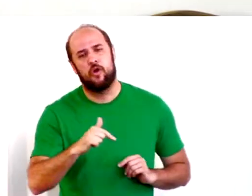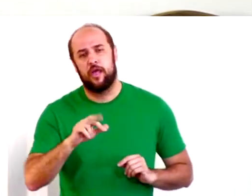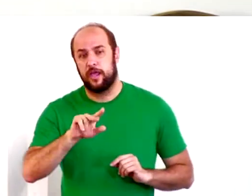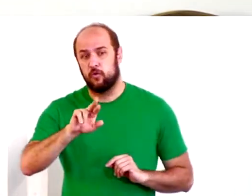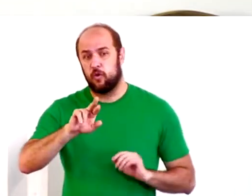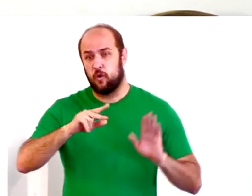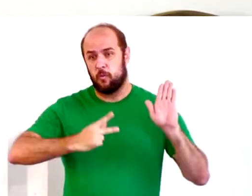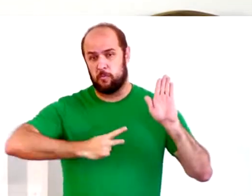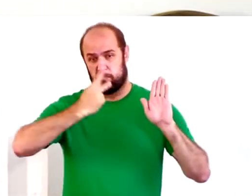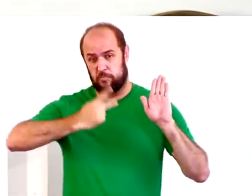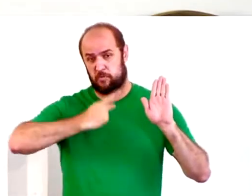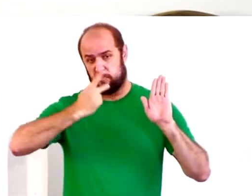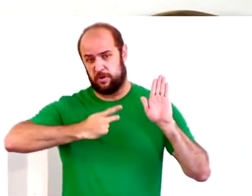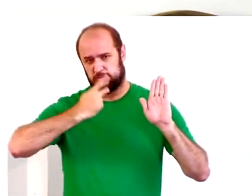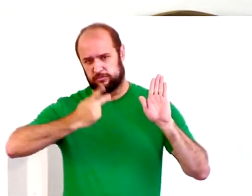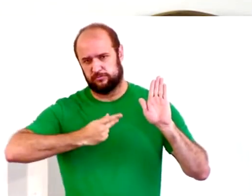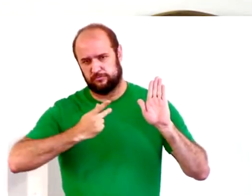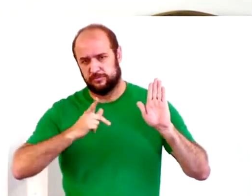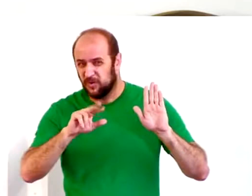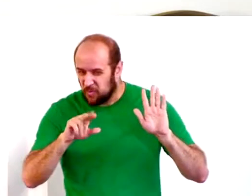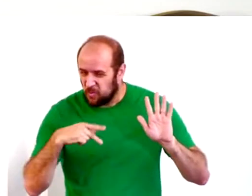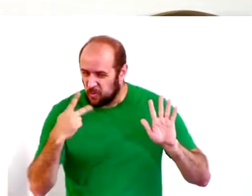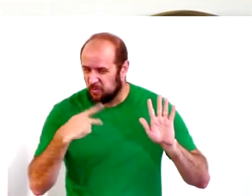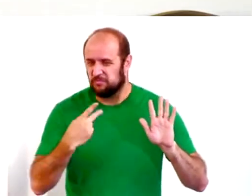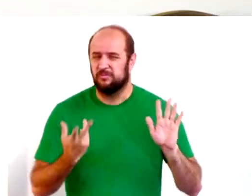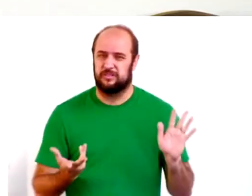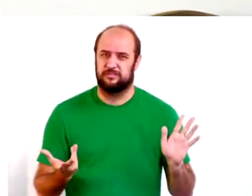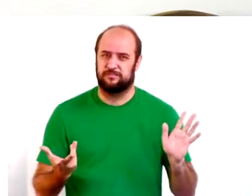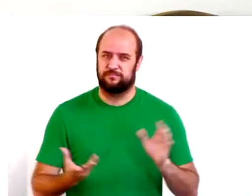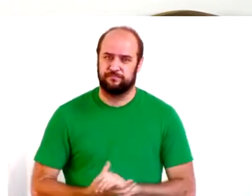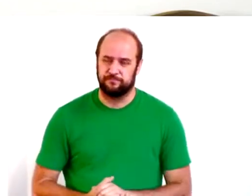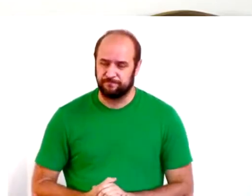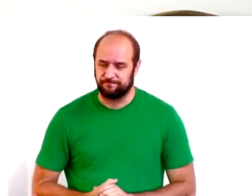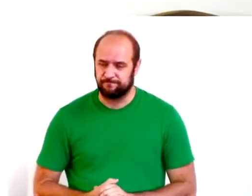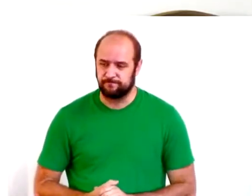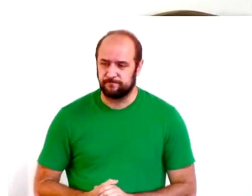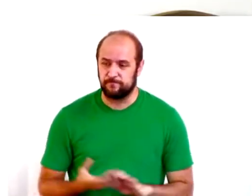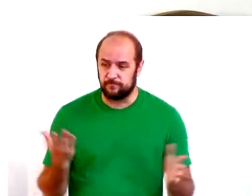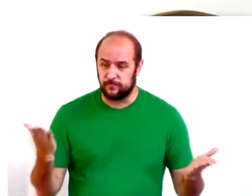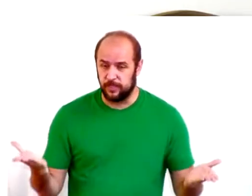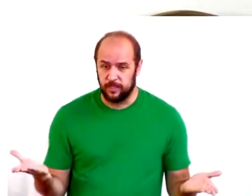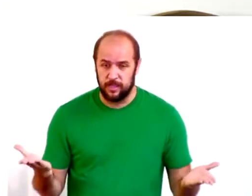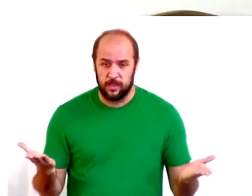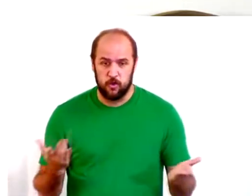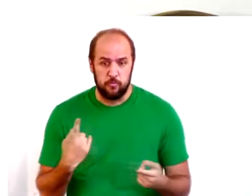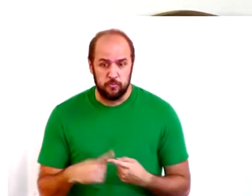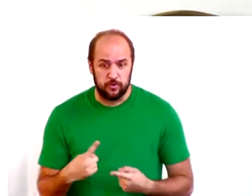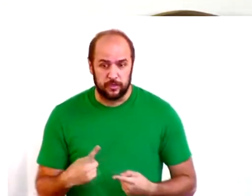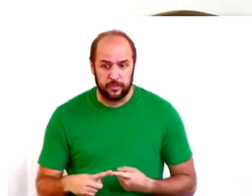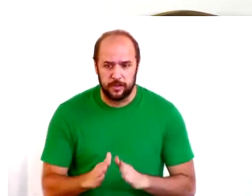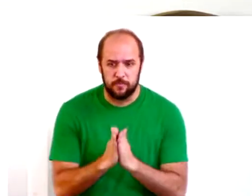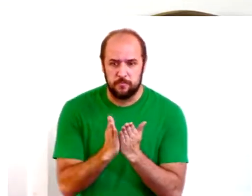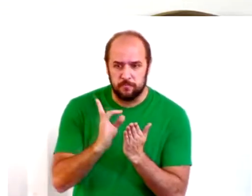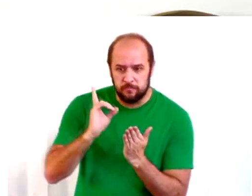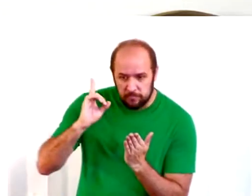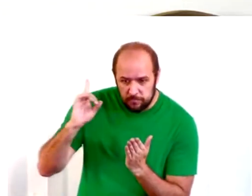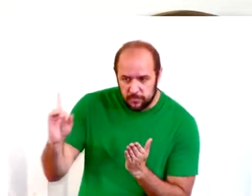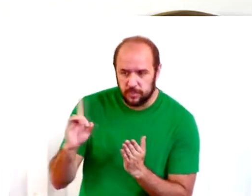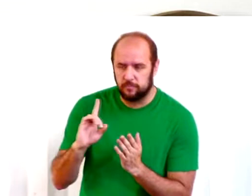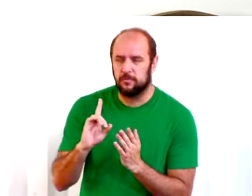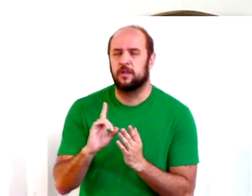jurou, você colocou Deus nessa história, e aí você não foi. Porque a palavra de Deus,